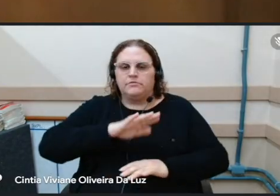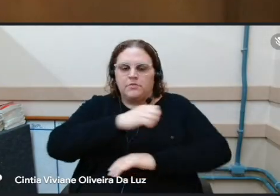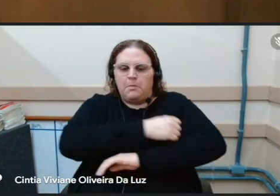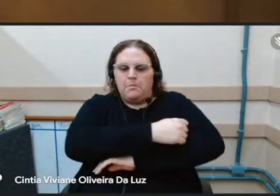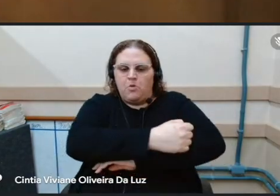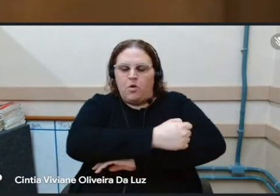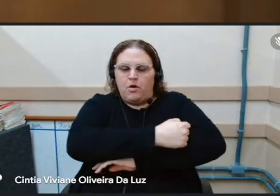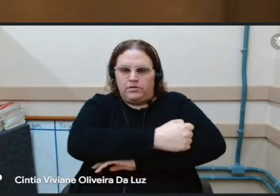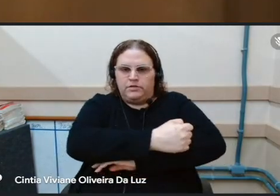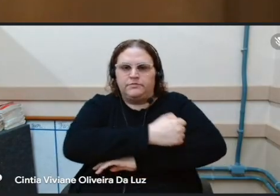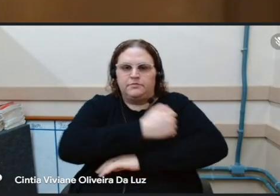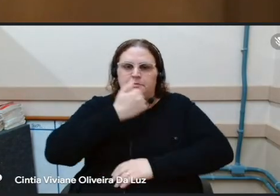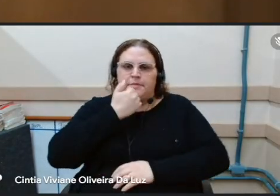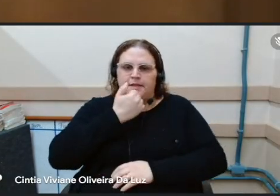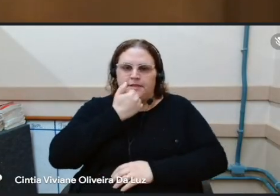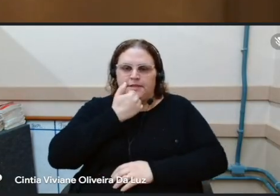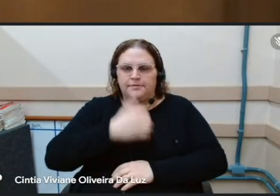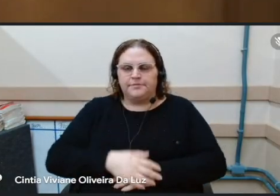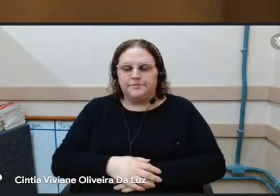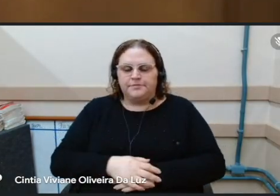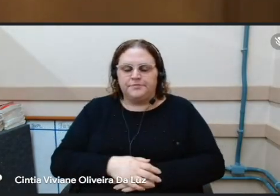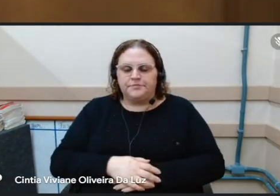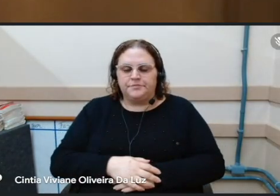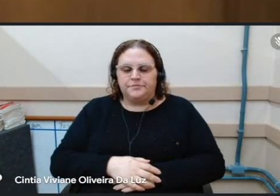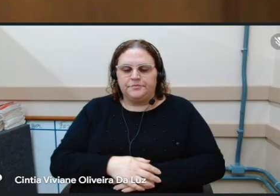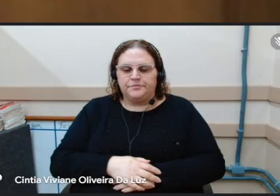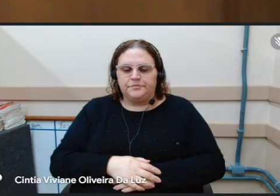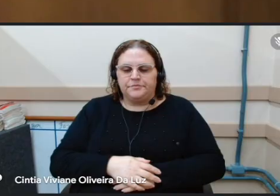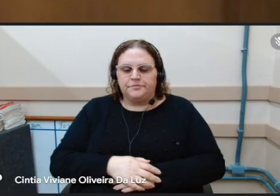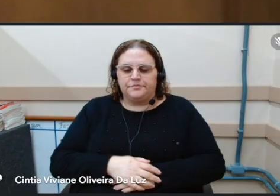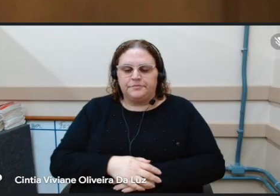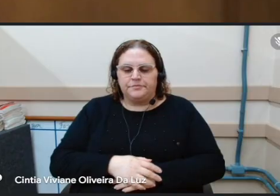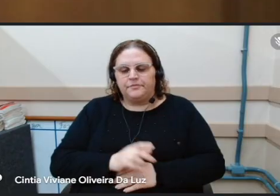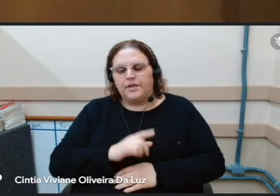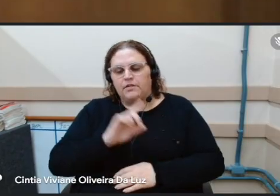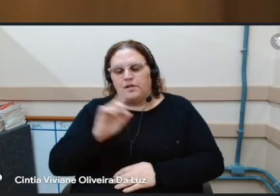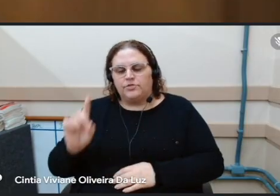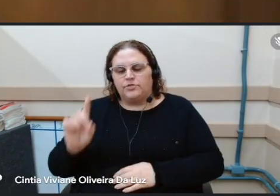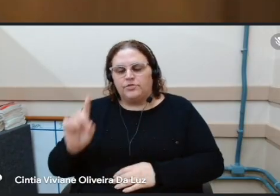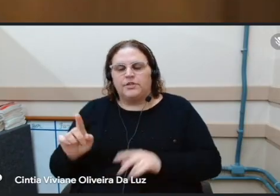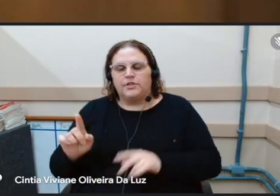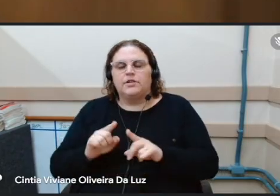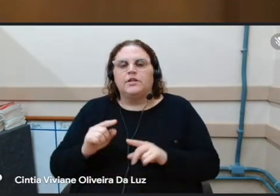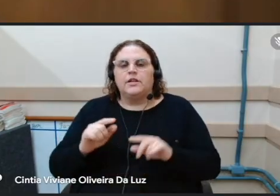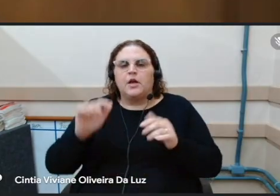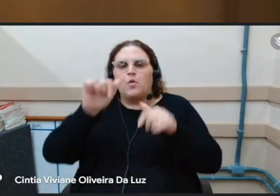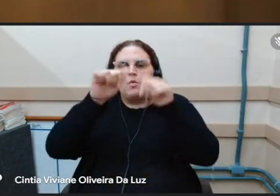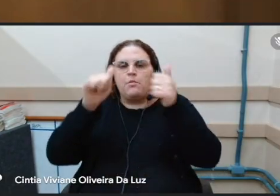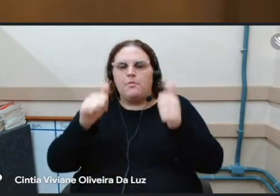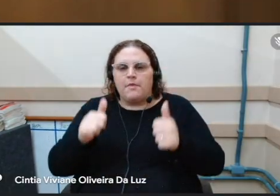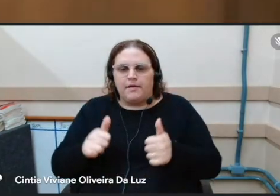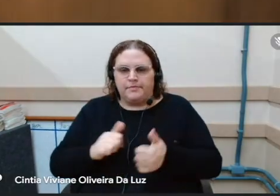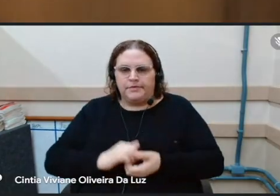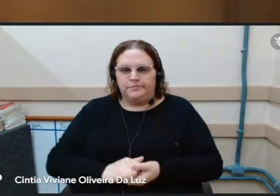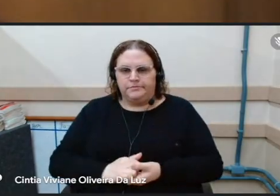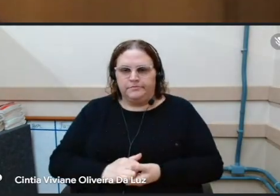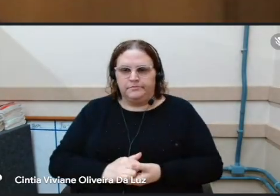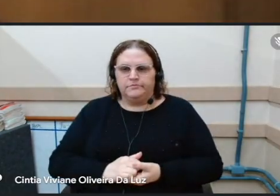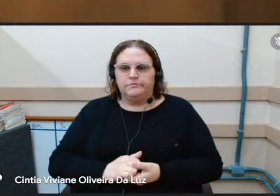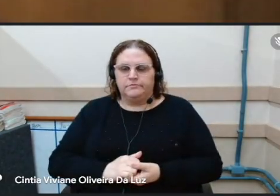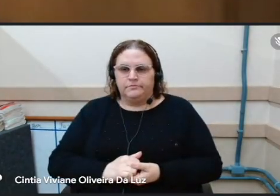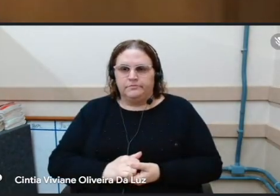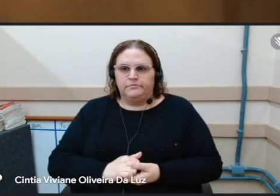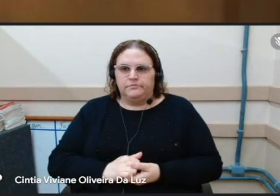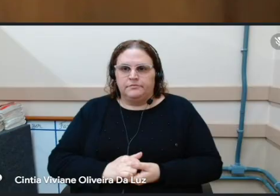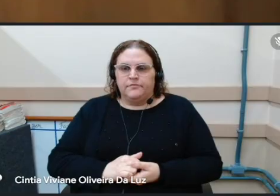madeira desculpa Na parte central e ao lado direito ao fundo um mapa mund em alto relevo então